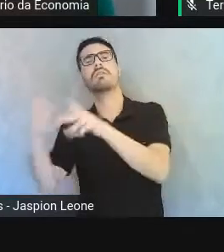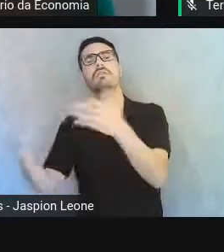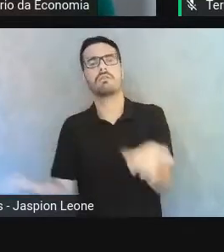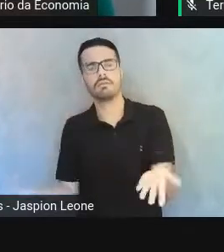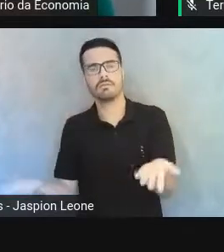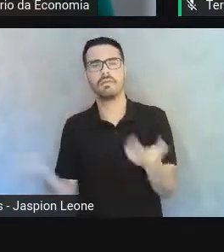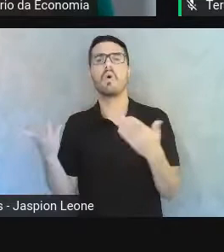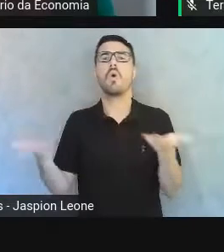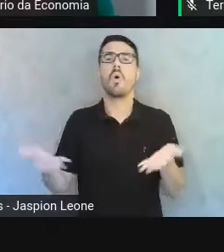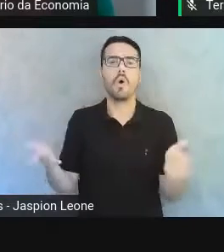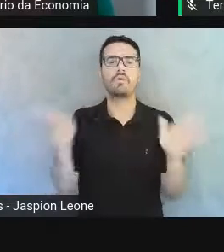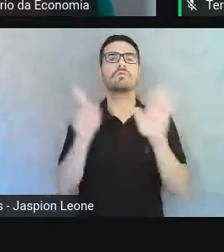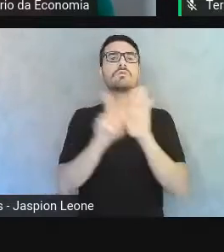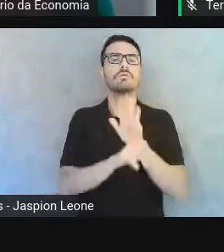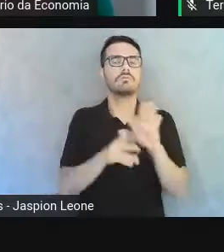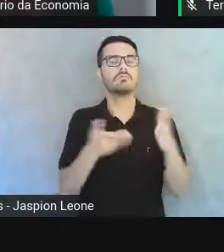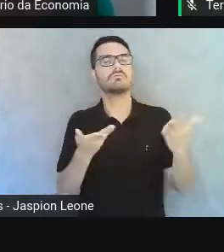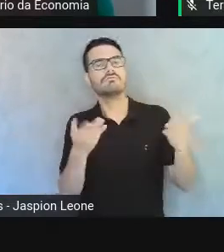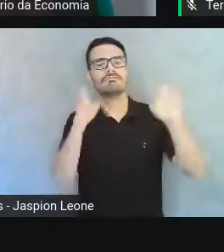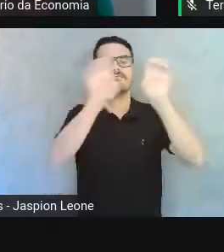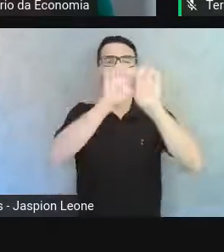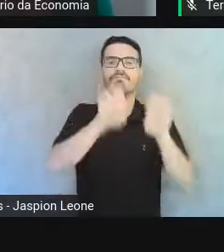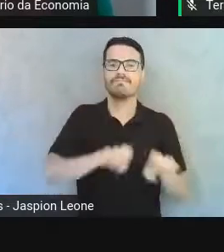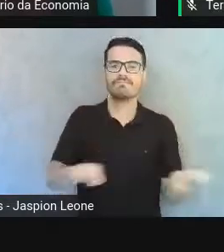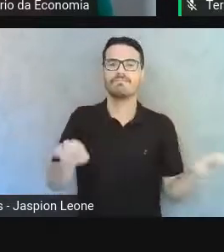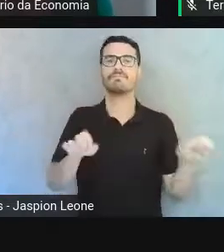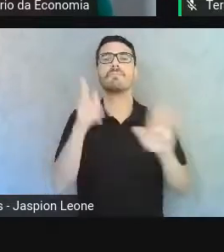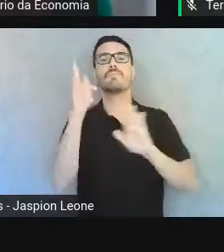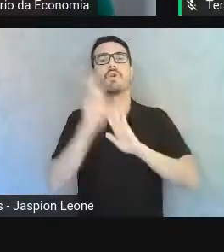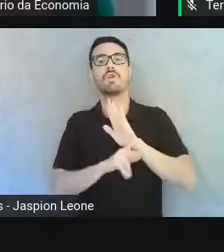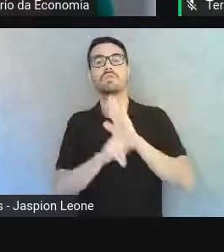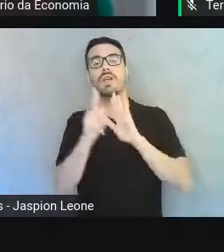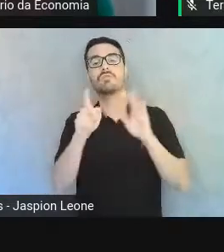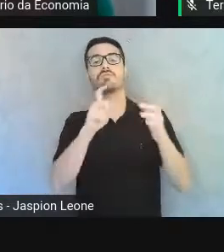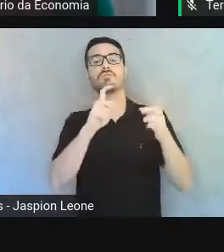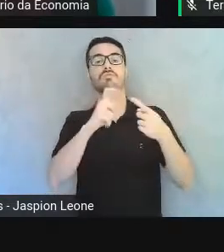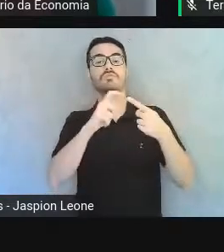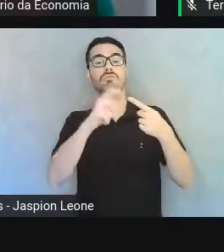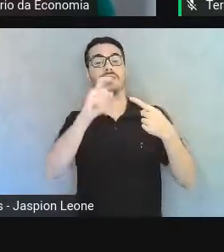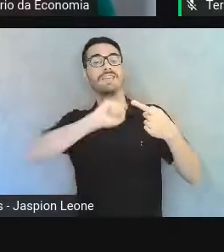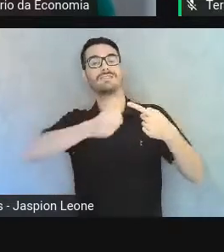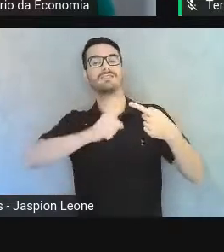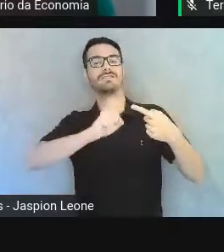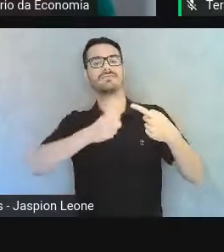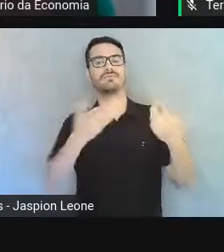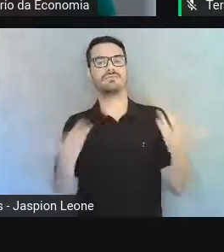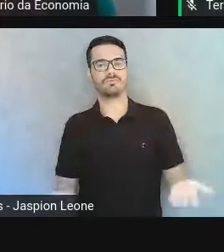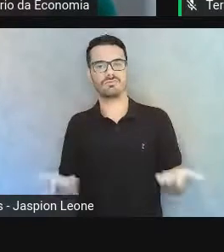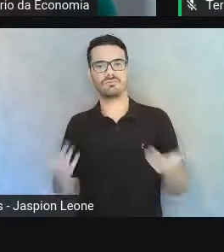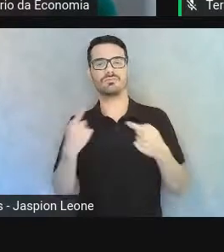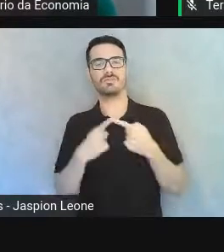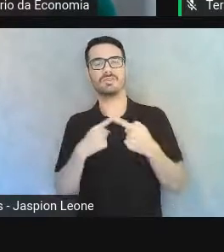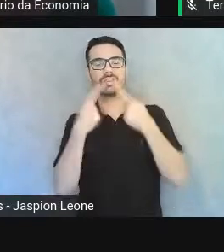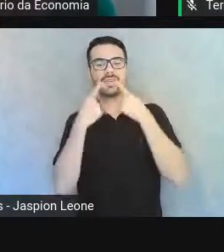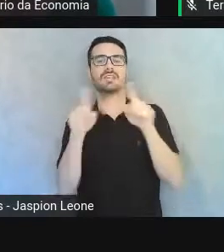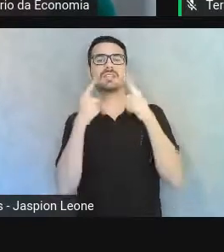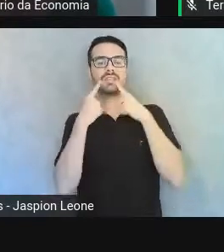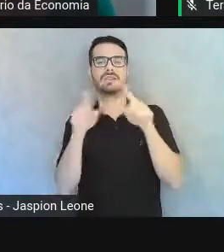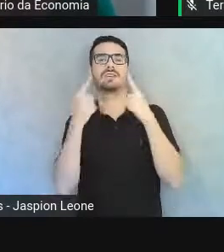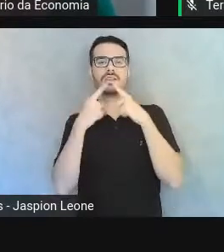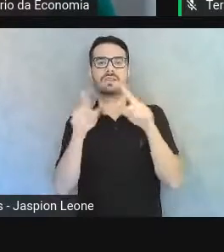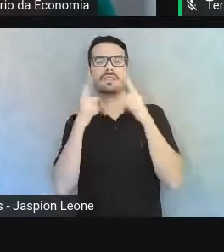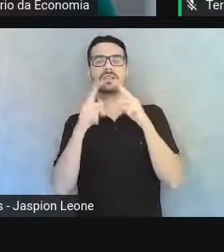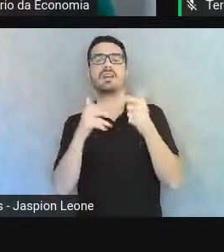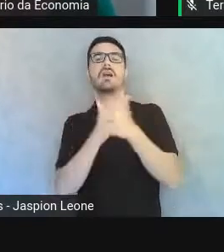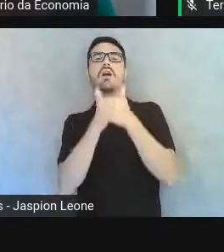permeando hoje a estruturação de projetos no Poder Executivo. E isso vem justamente das críticas de quem